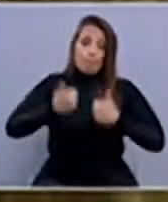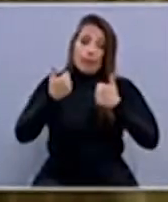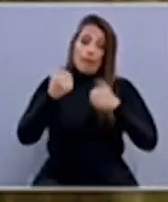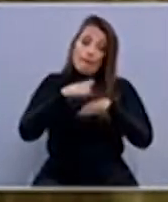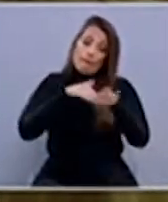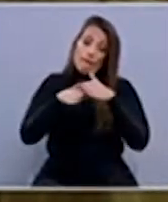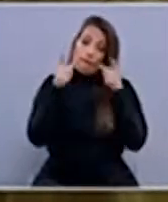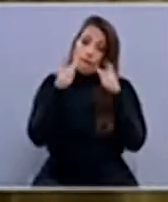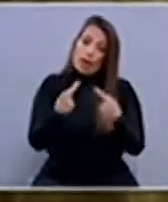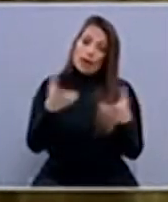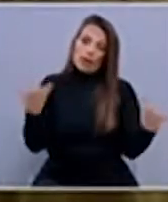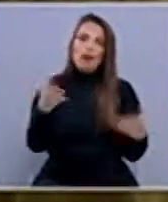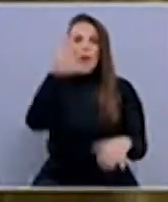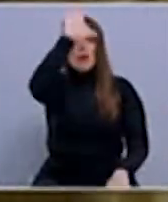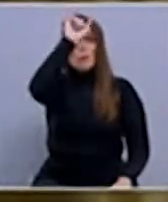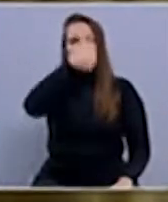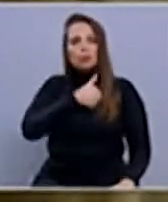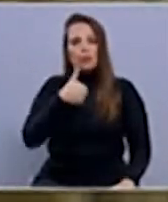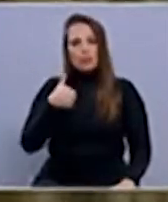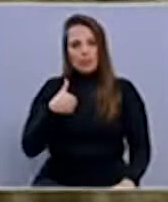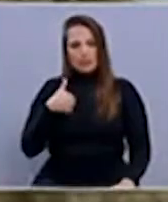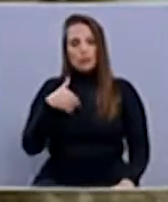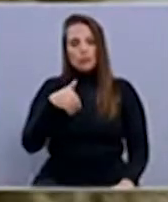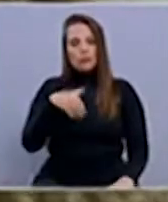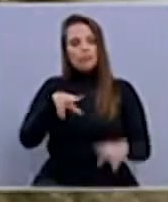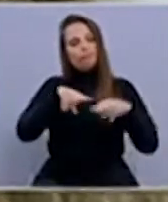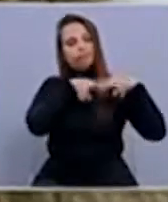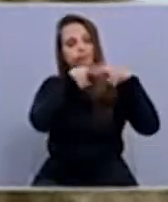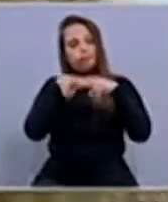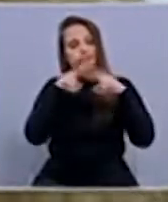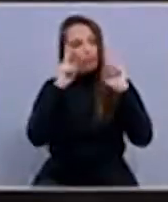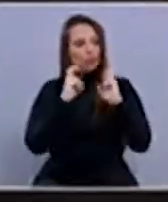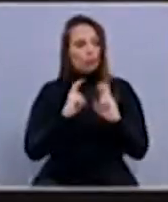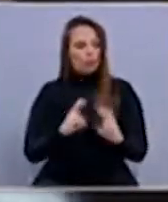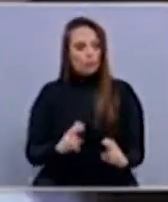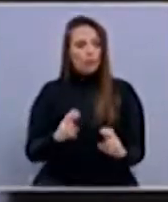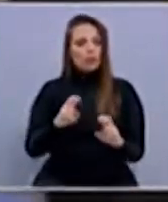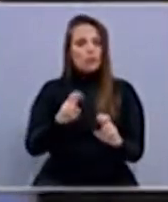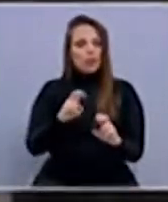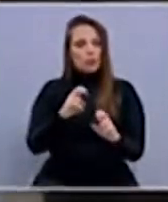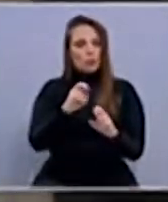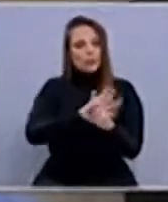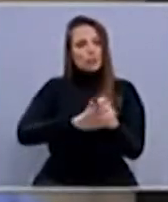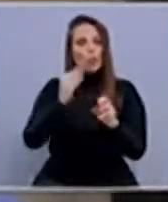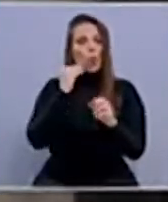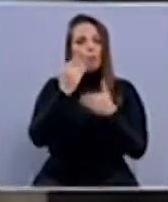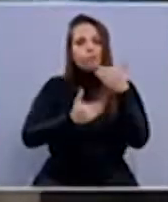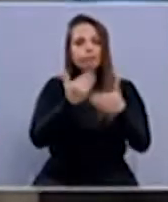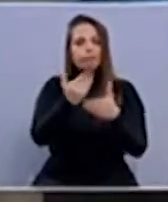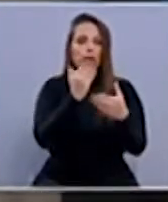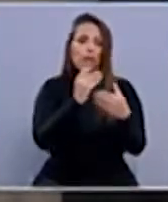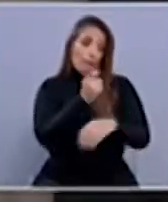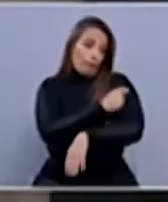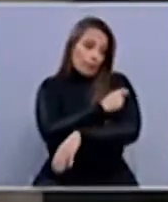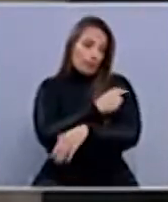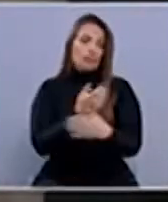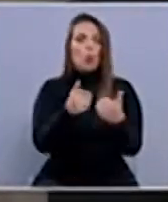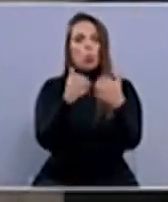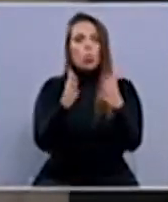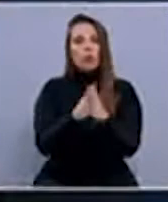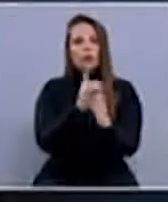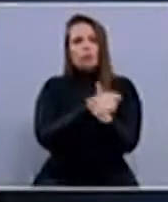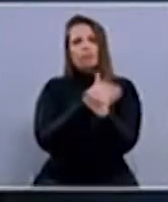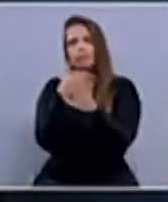agir o Ministério da Saúde vai fazer auditoria já o processo de vacinação todos os dias a vacinação